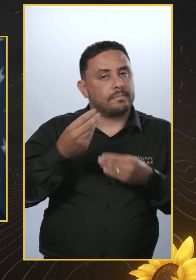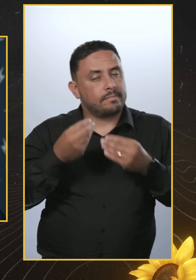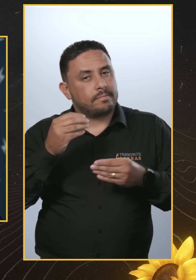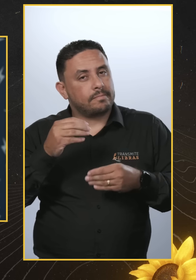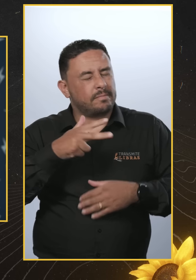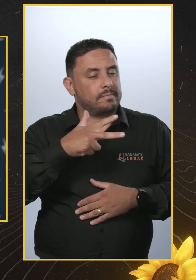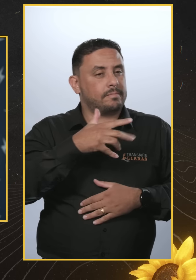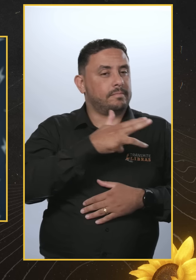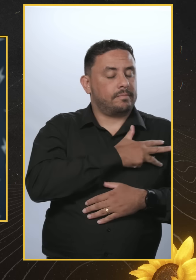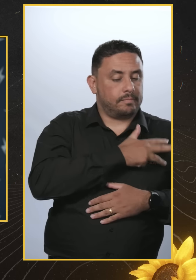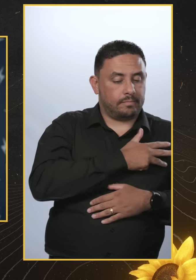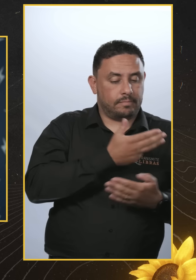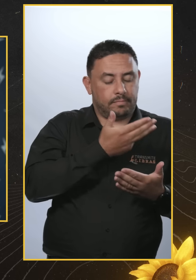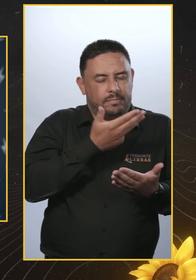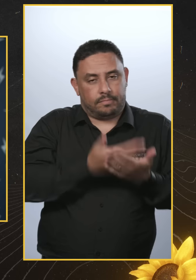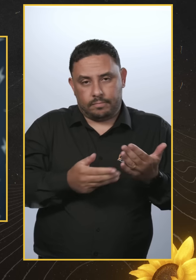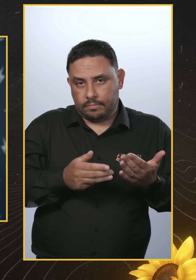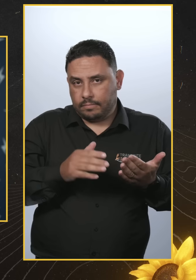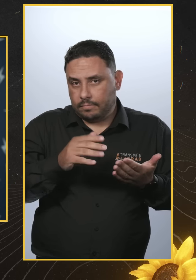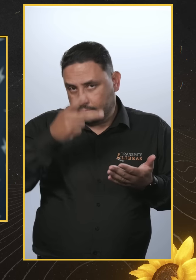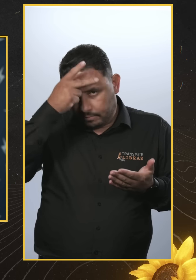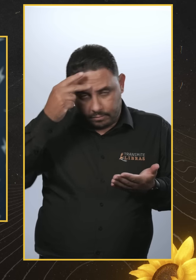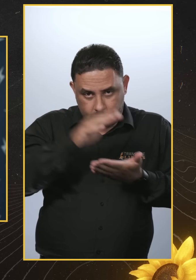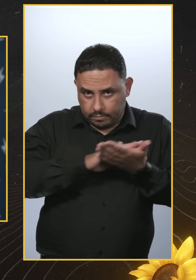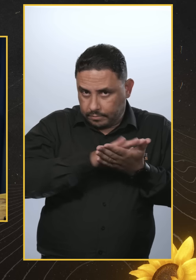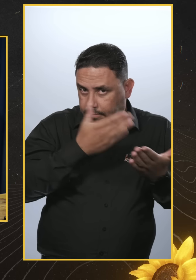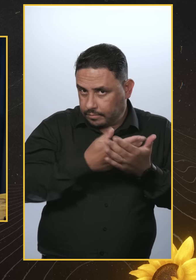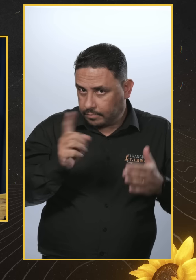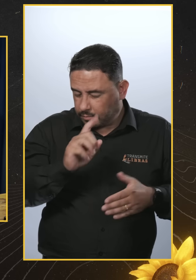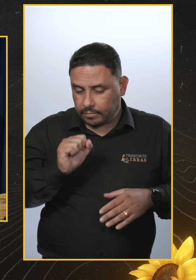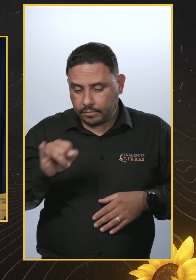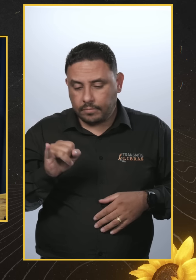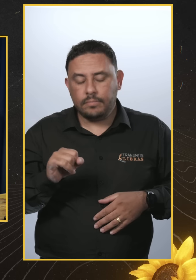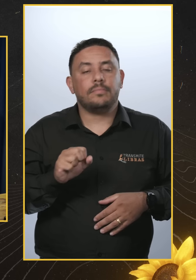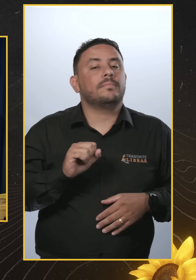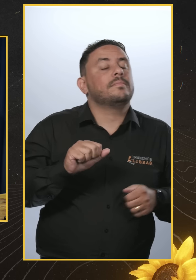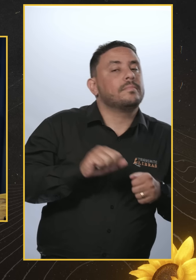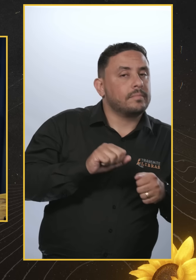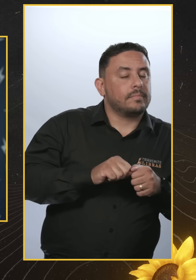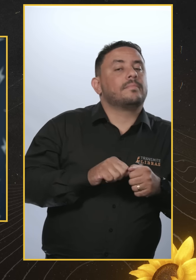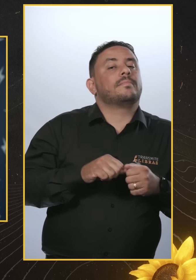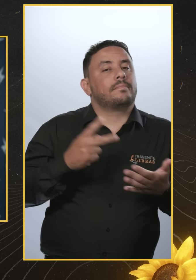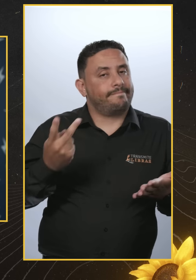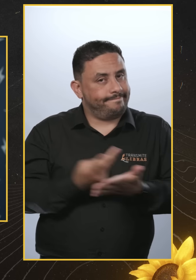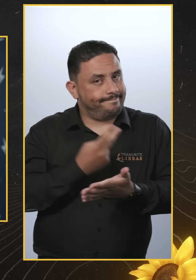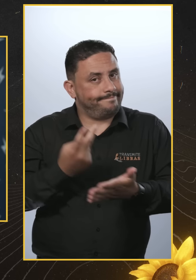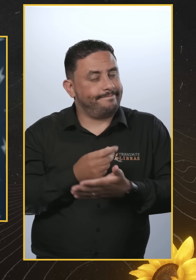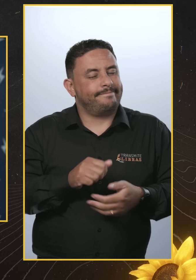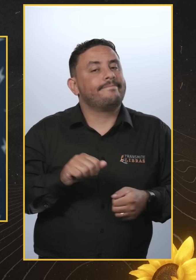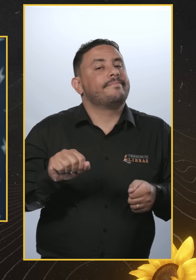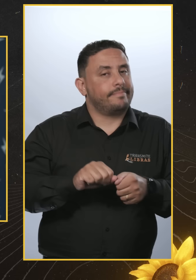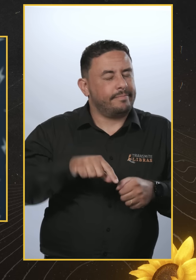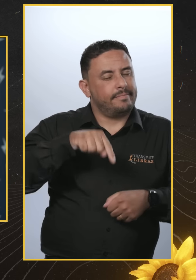sistema não perde essa eleição para ninguém certo não perde Só se ele fizer uma merda gigante merda gigante ele já tá